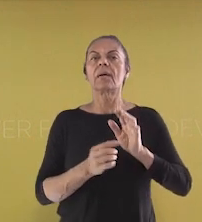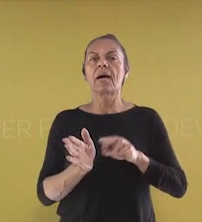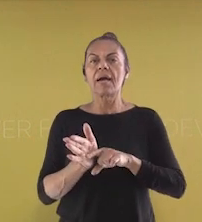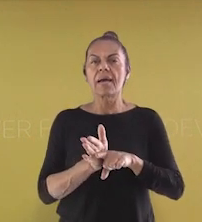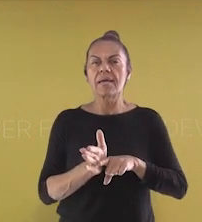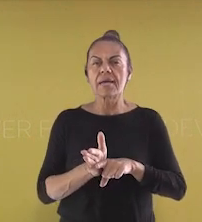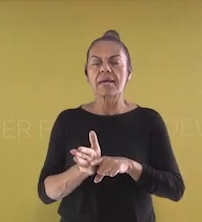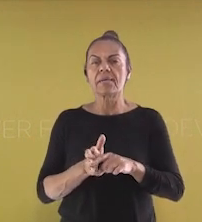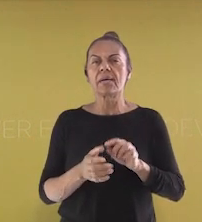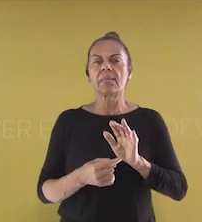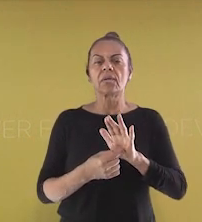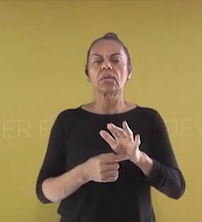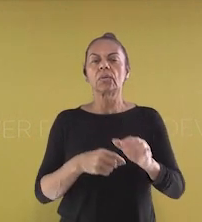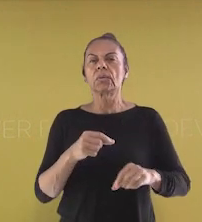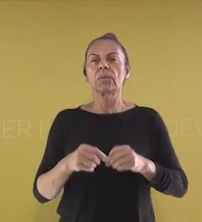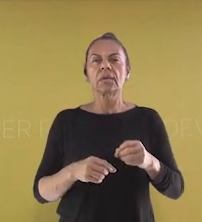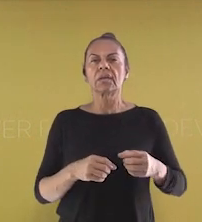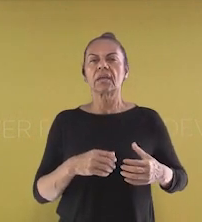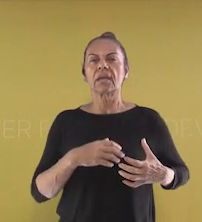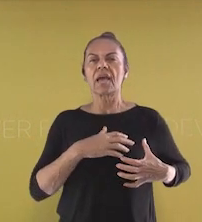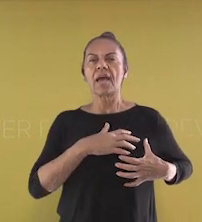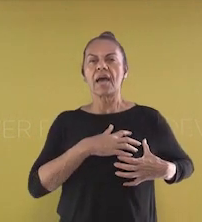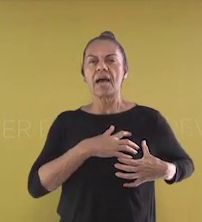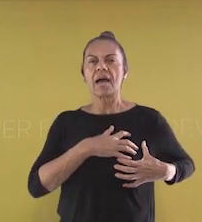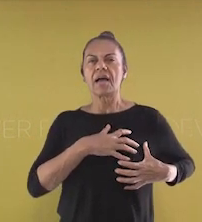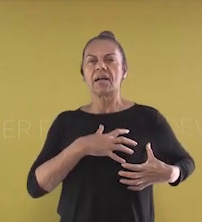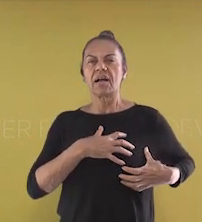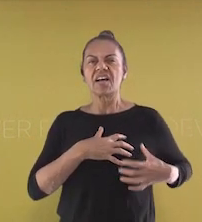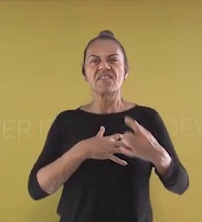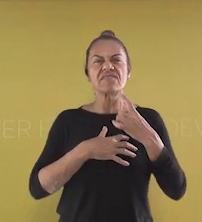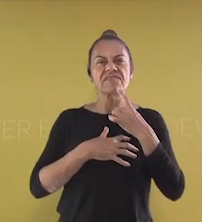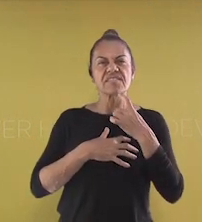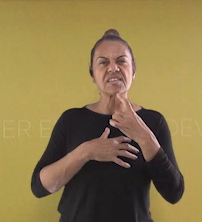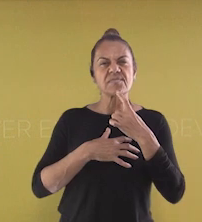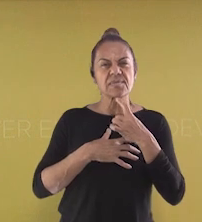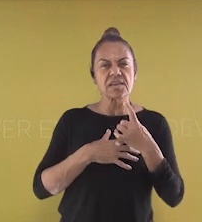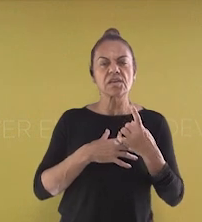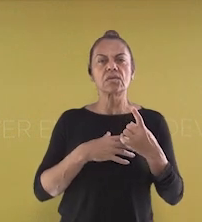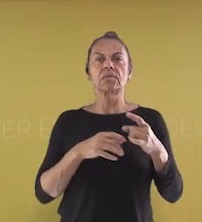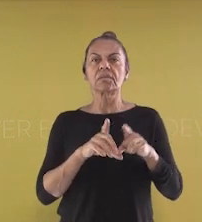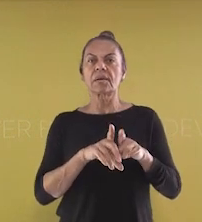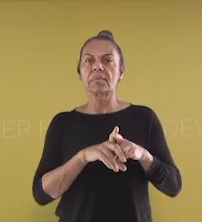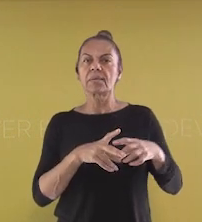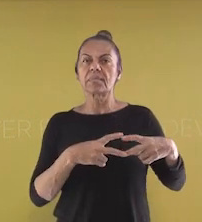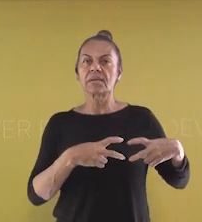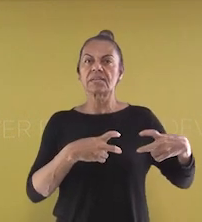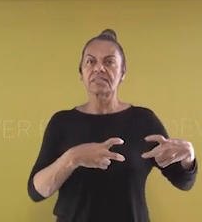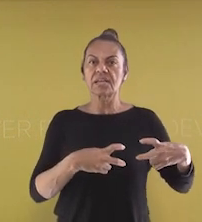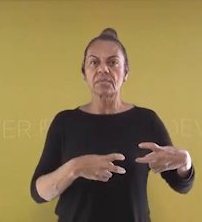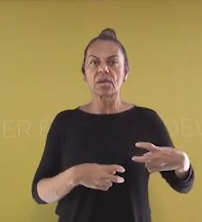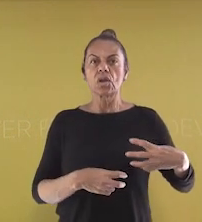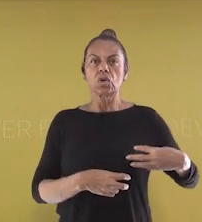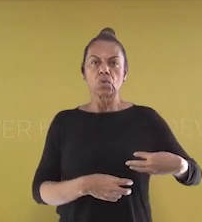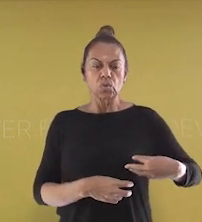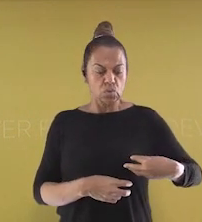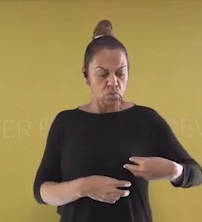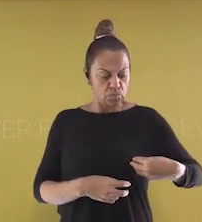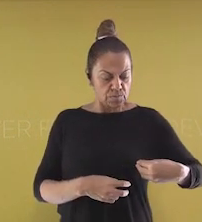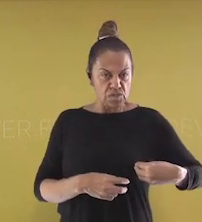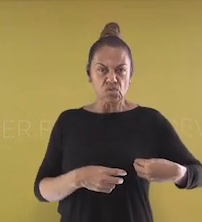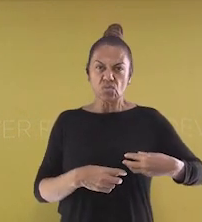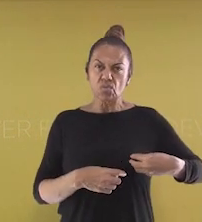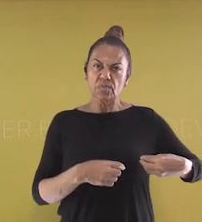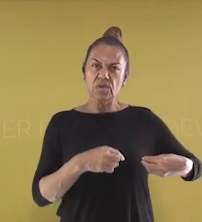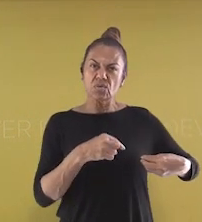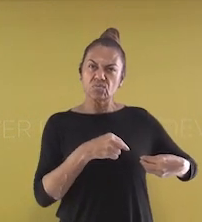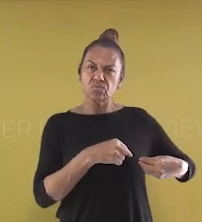é percebido pela própria mulher. Outra forma de diagnóstico é quando a pele da mama está avermelhada ou parecida